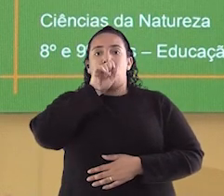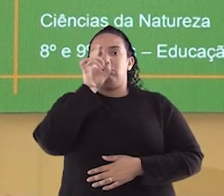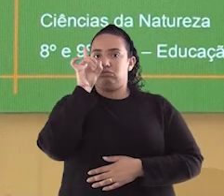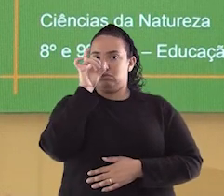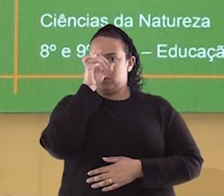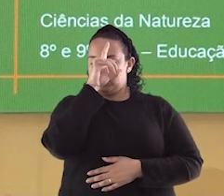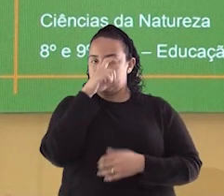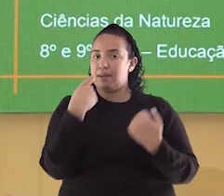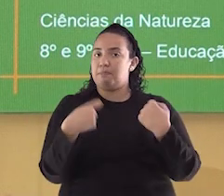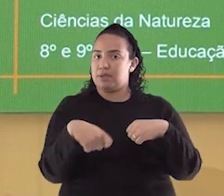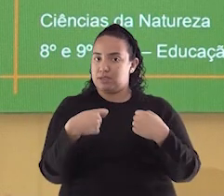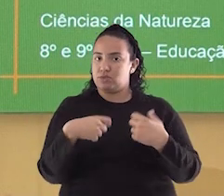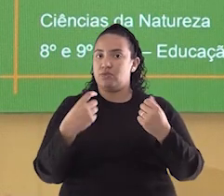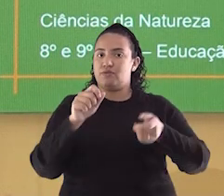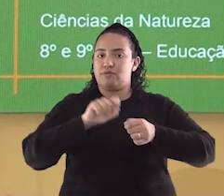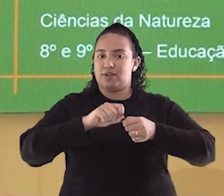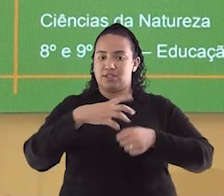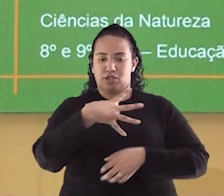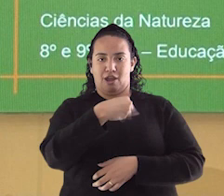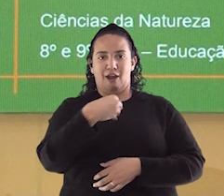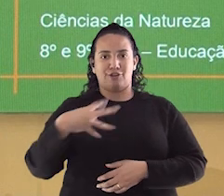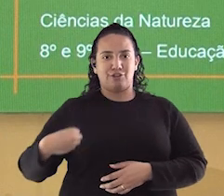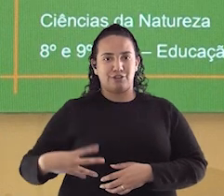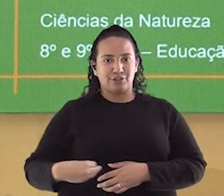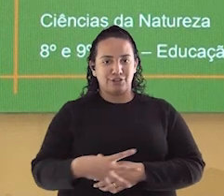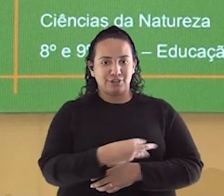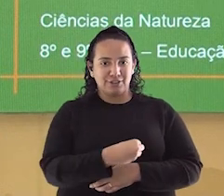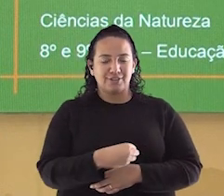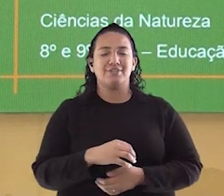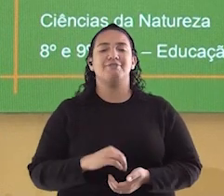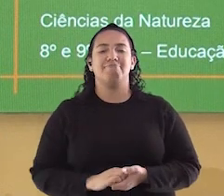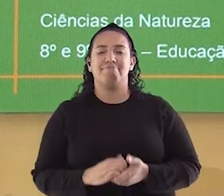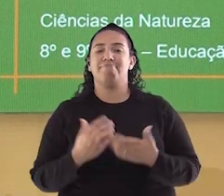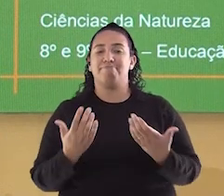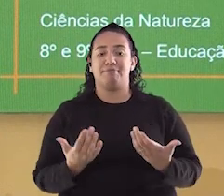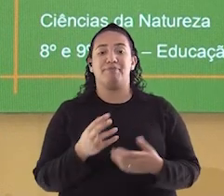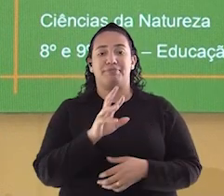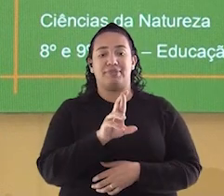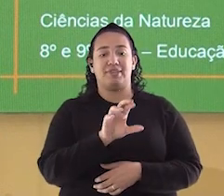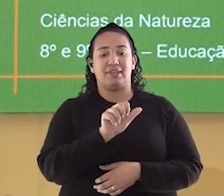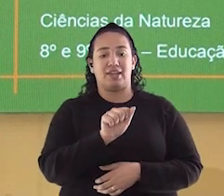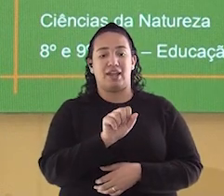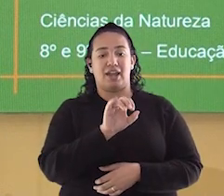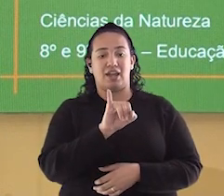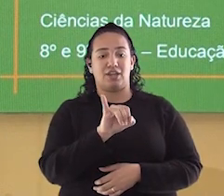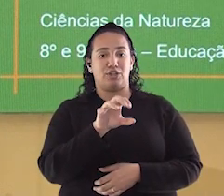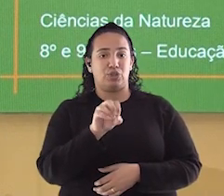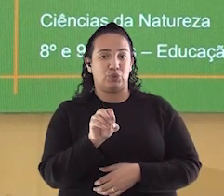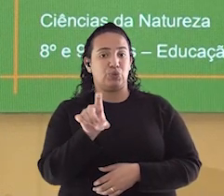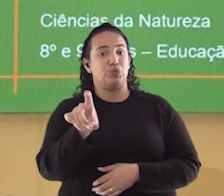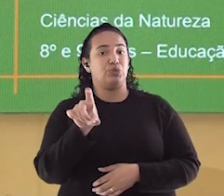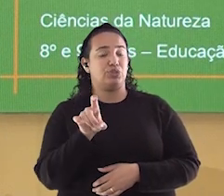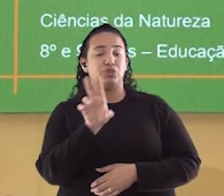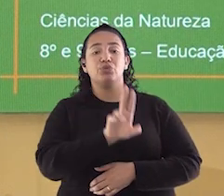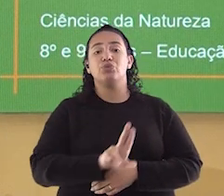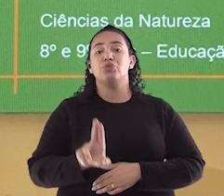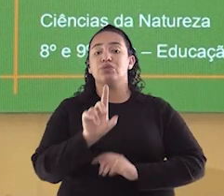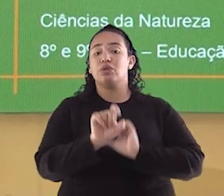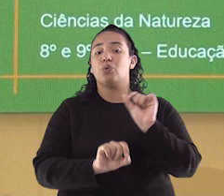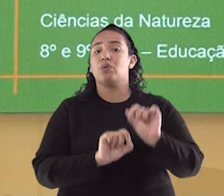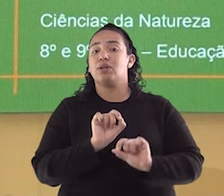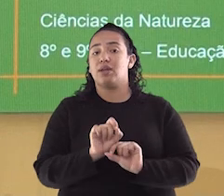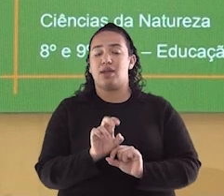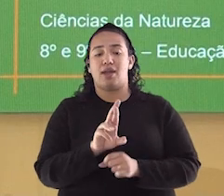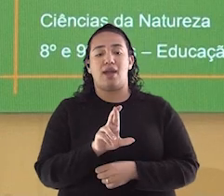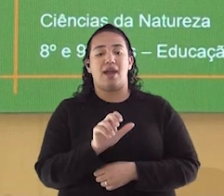a fazer uma radiografia dos pulmões? Pois é, o tão conhecido raio-x é uma das várias aplicações do uso da radiação